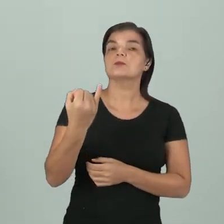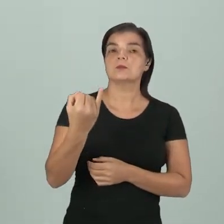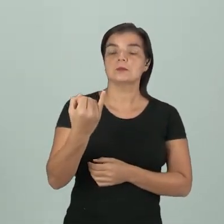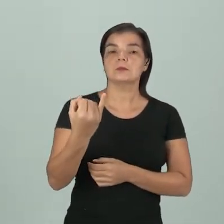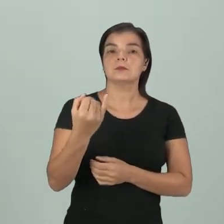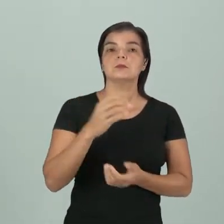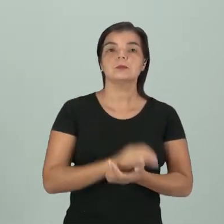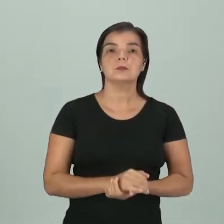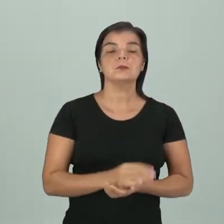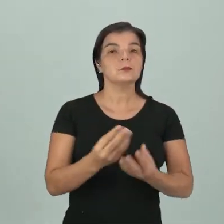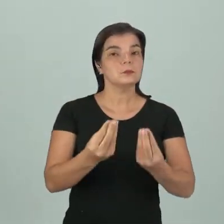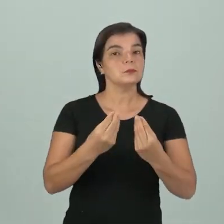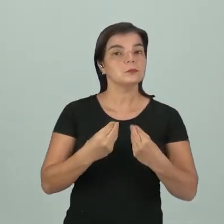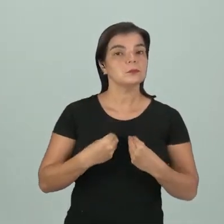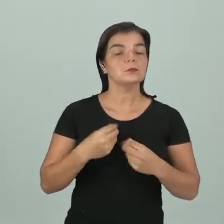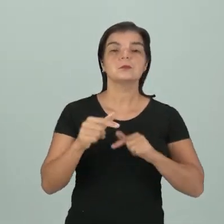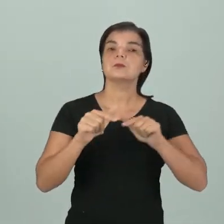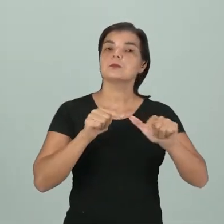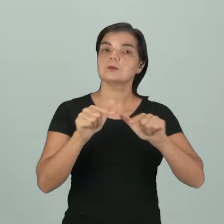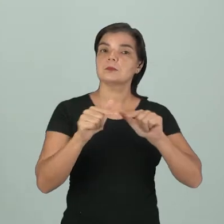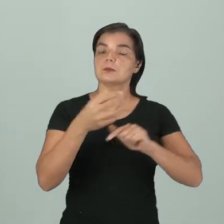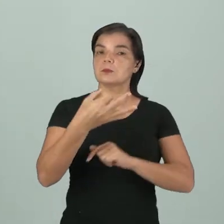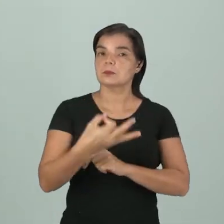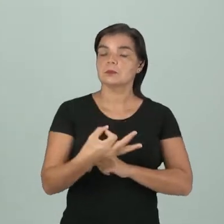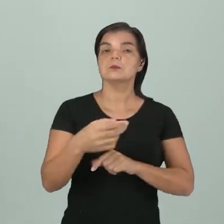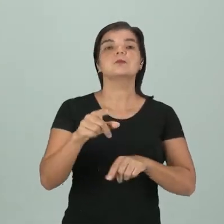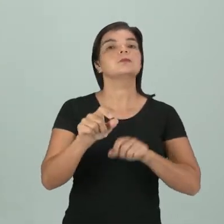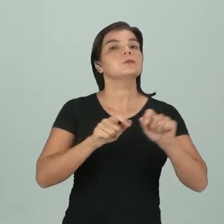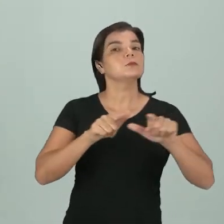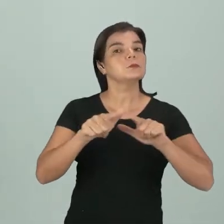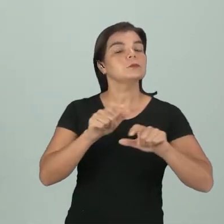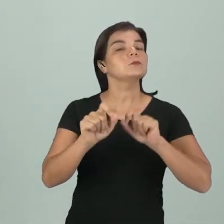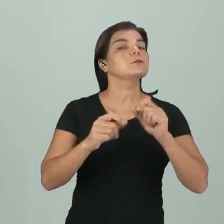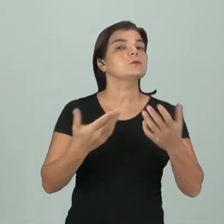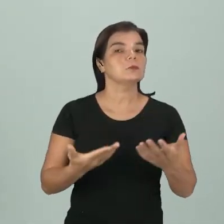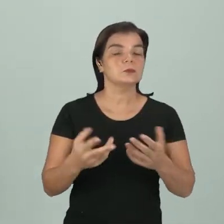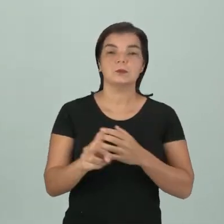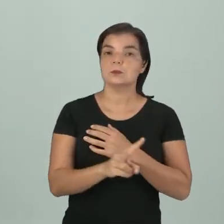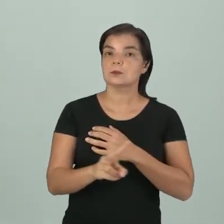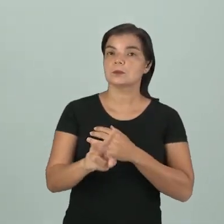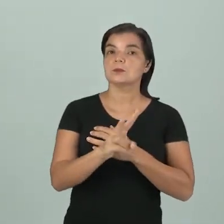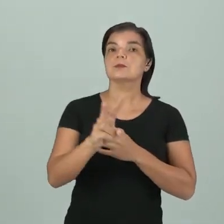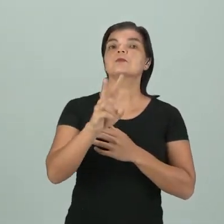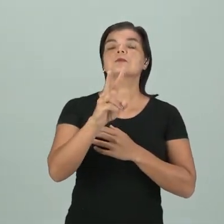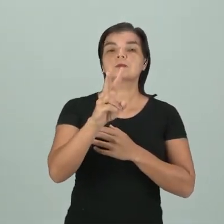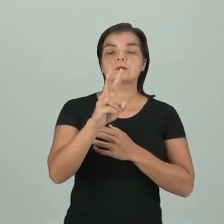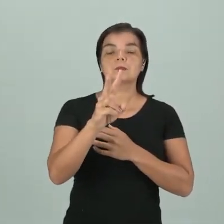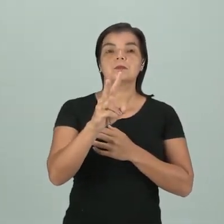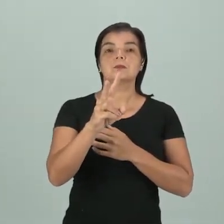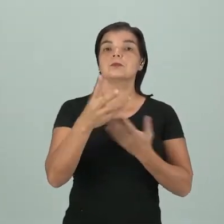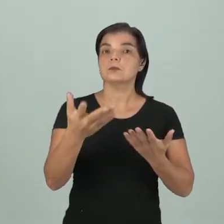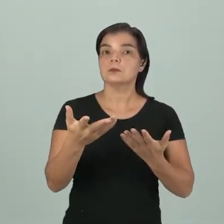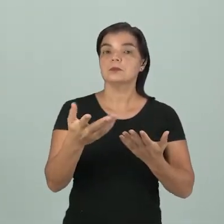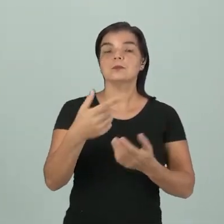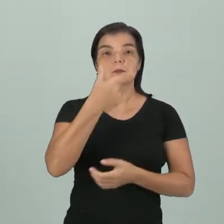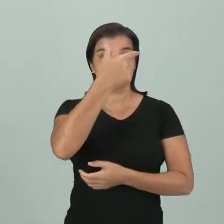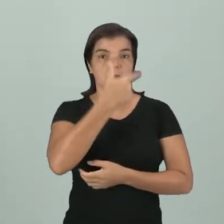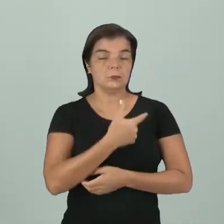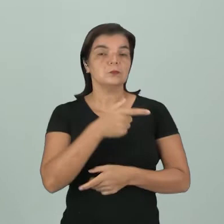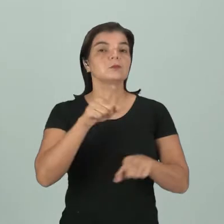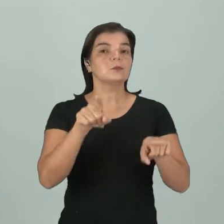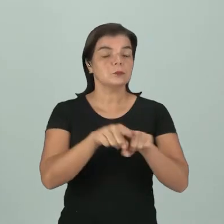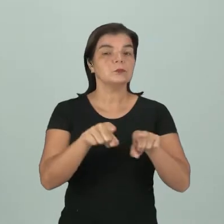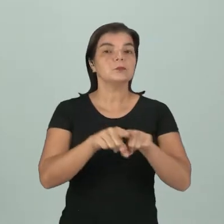que nos é dada sobre o trabalho, certo? O trabalho, ele é valorizado extremamente pela gente, então